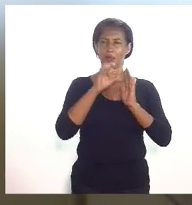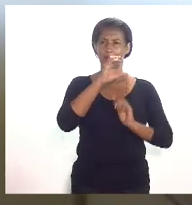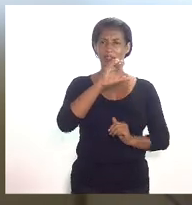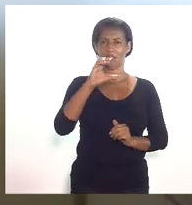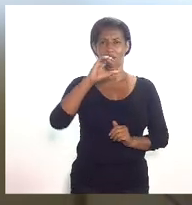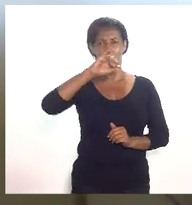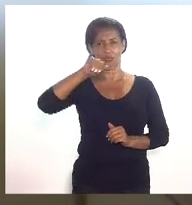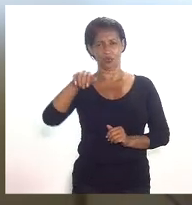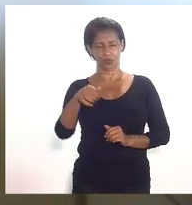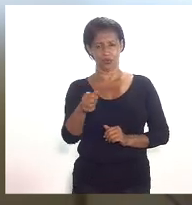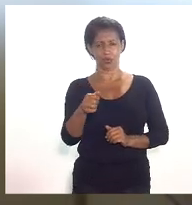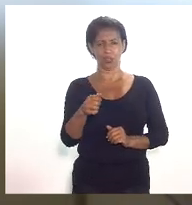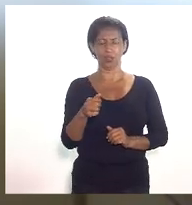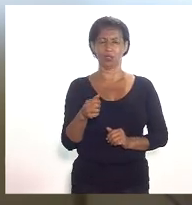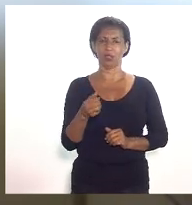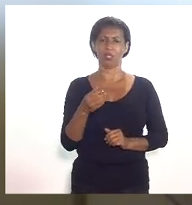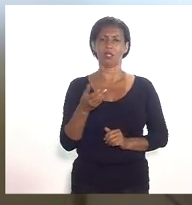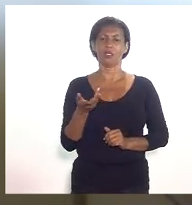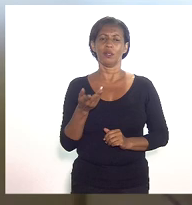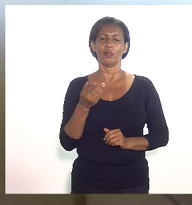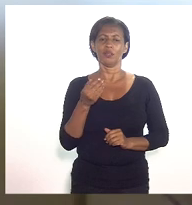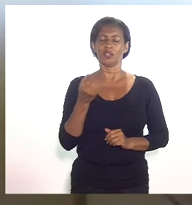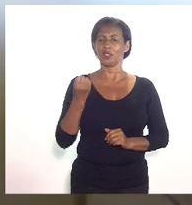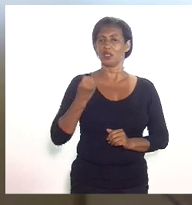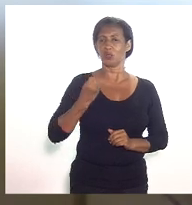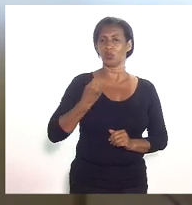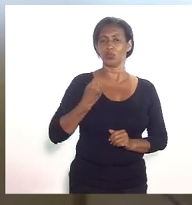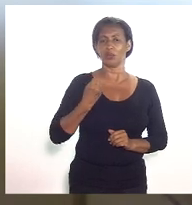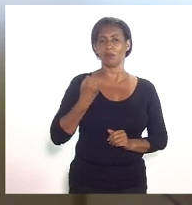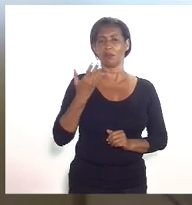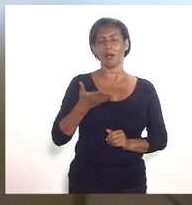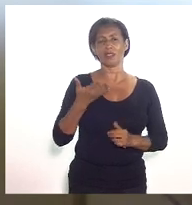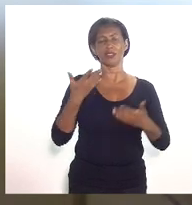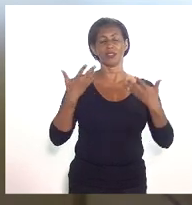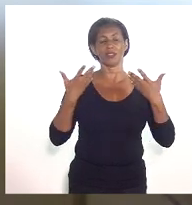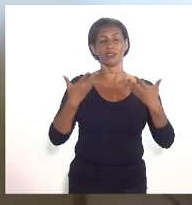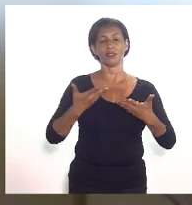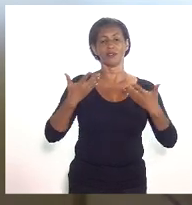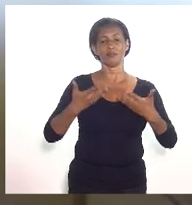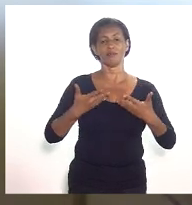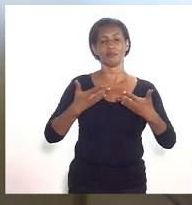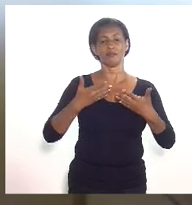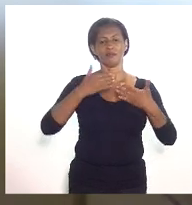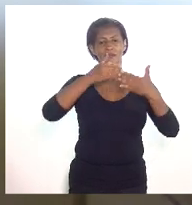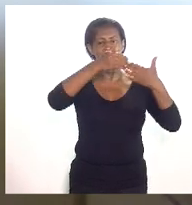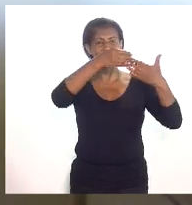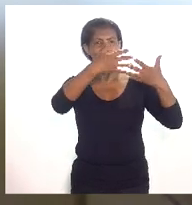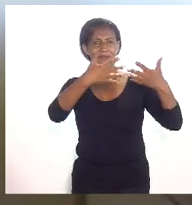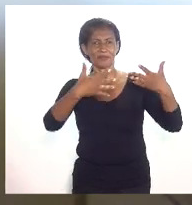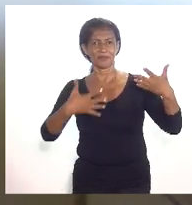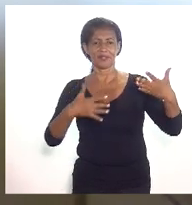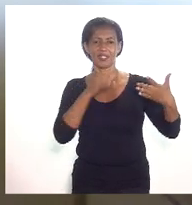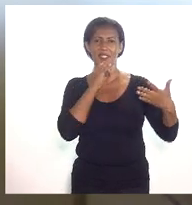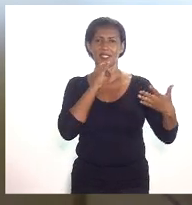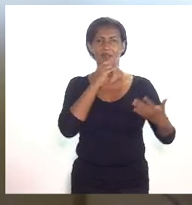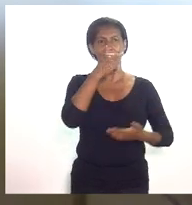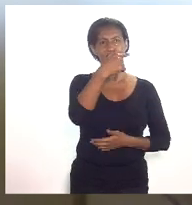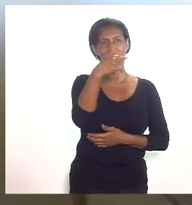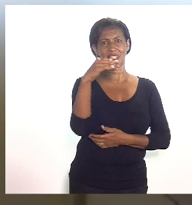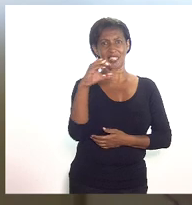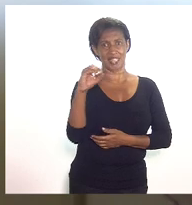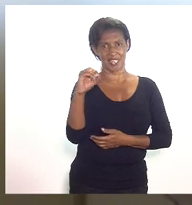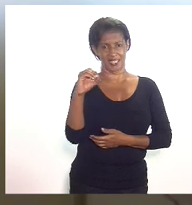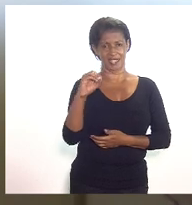pudesse ser numericamente mais factível. Porque Em vez de ser 70, se